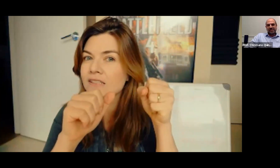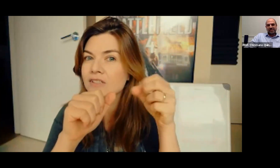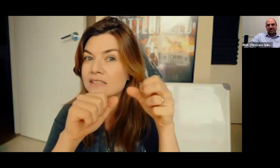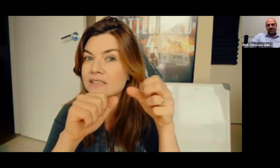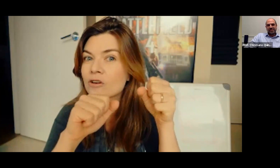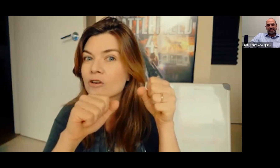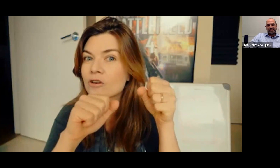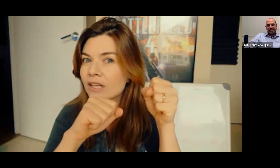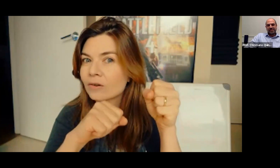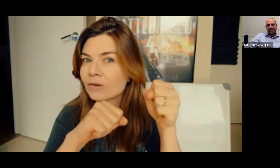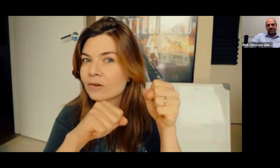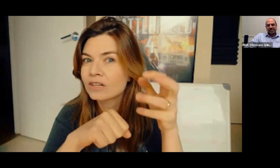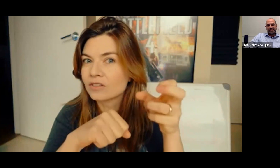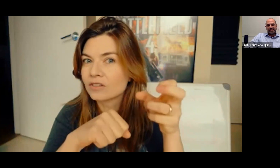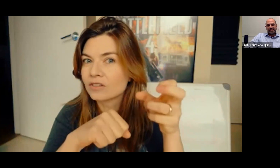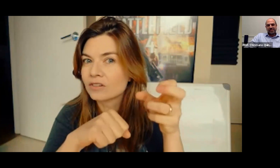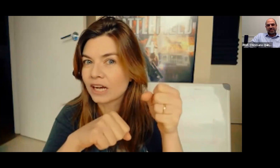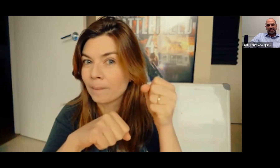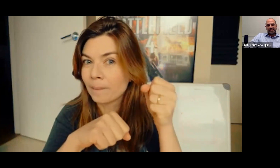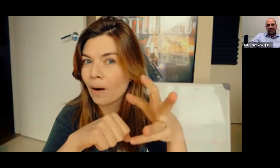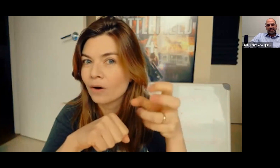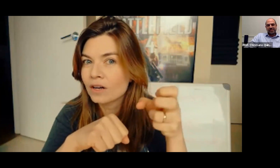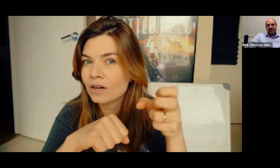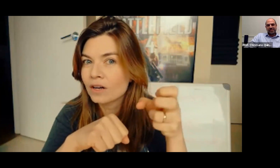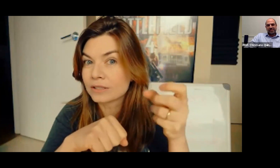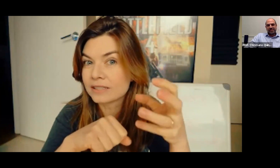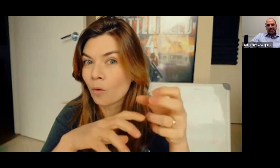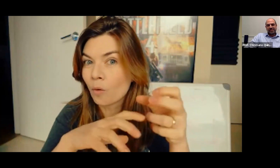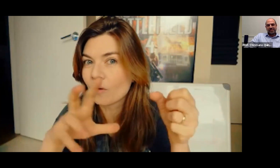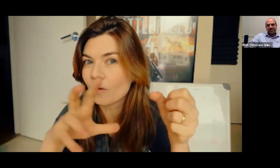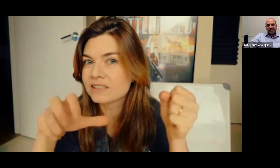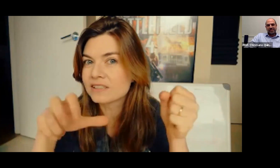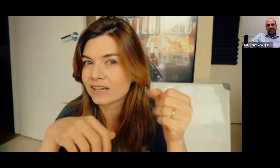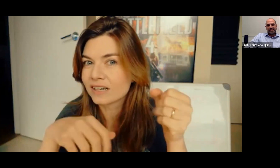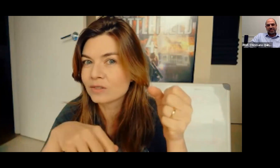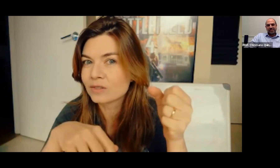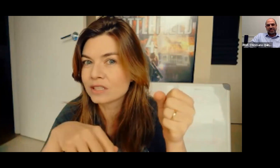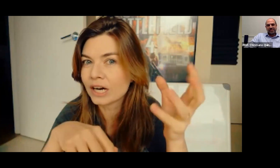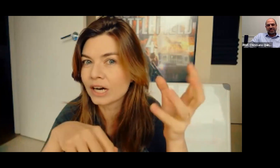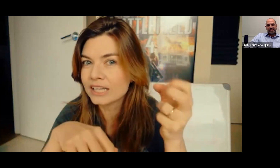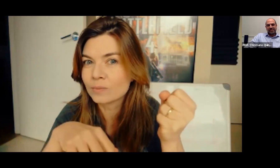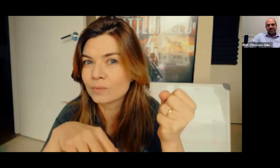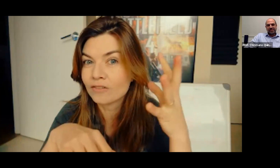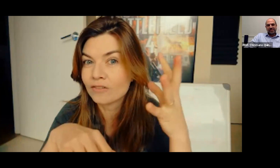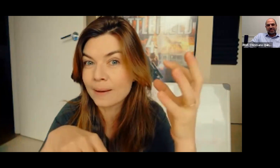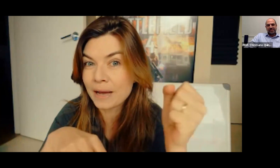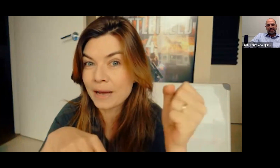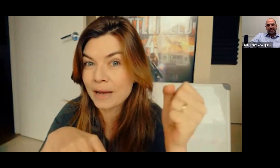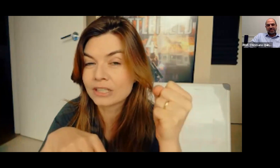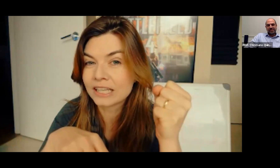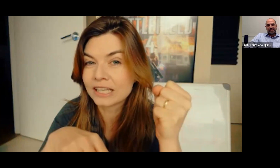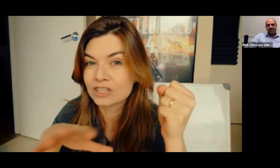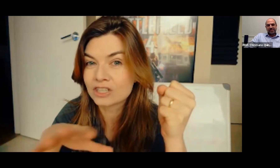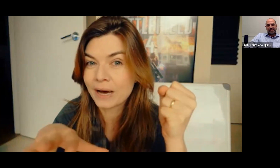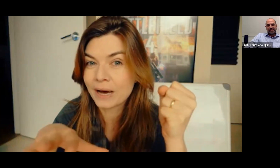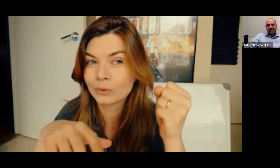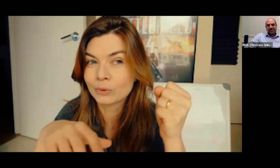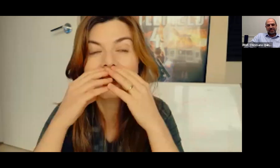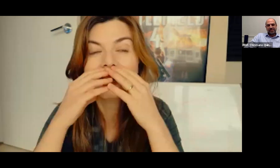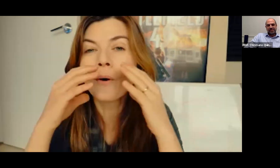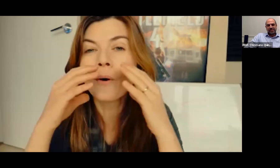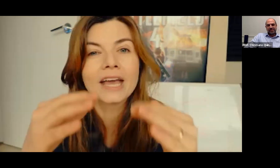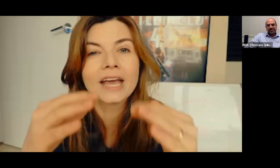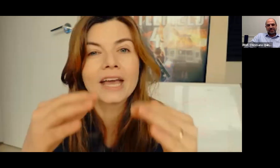olha, se você sentir pânico, se você ficar mal, se acontecer alguma coisa estranha no seu organismo, você aperta isso daqui que a gente para